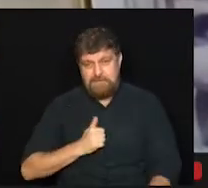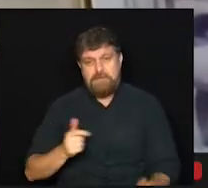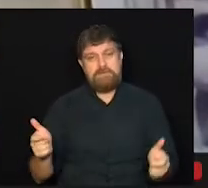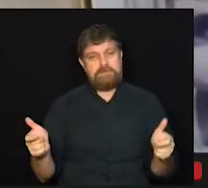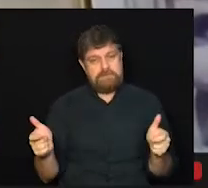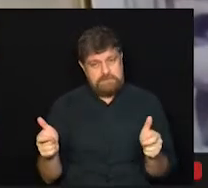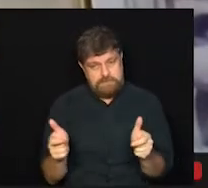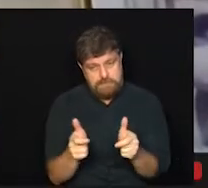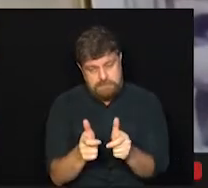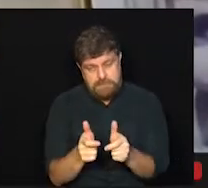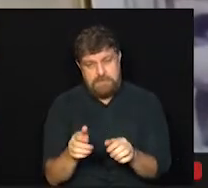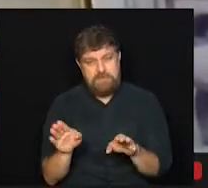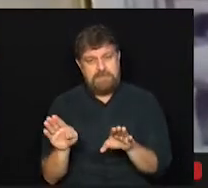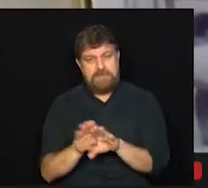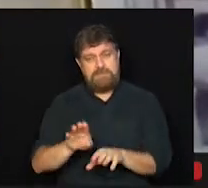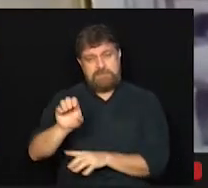sim,